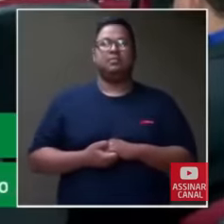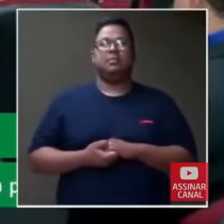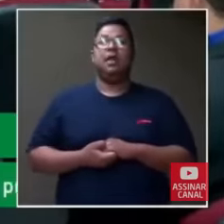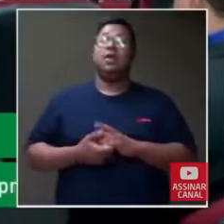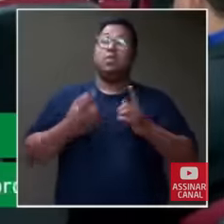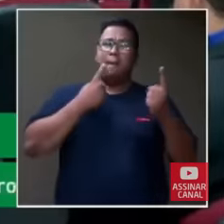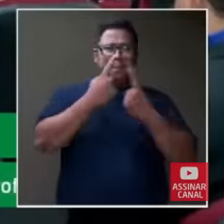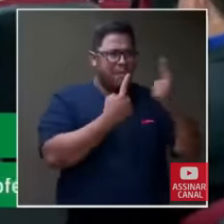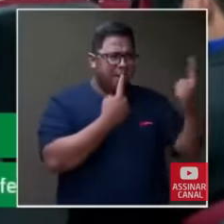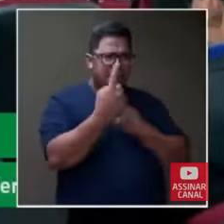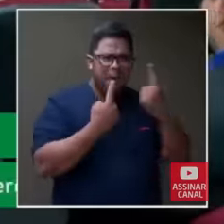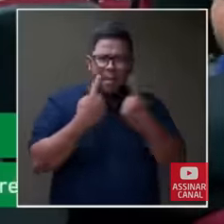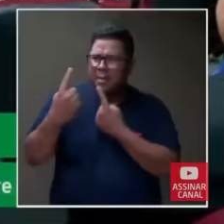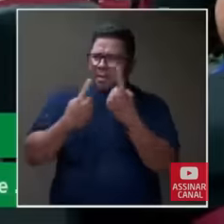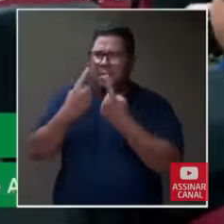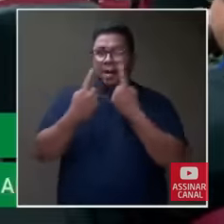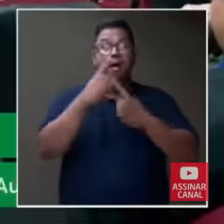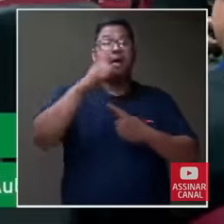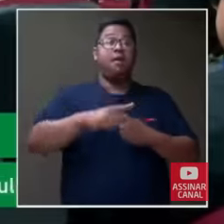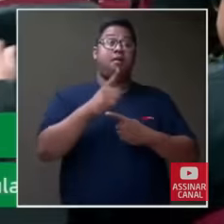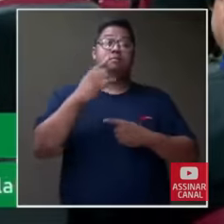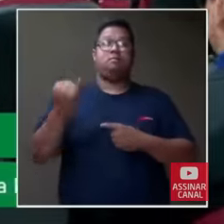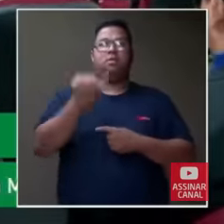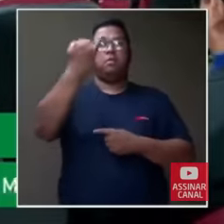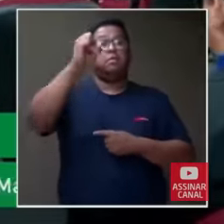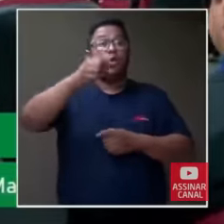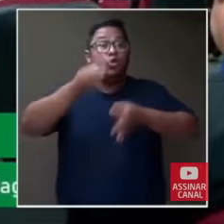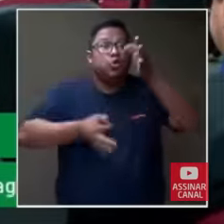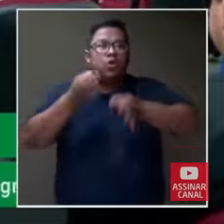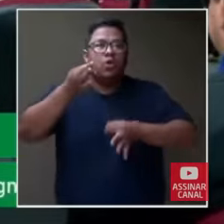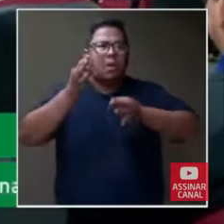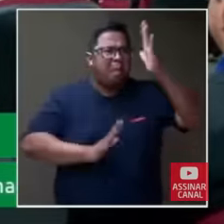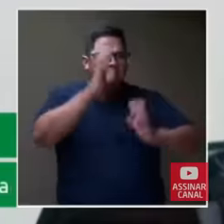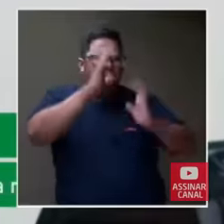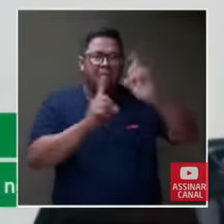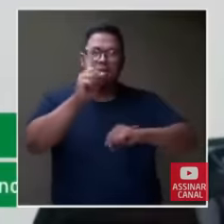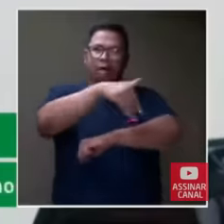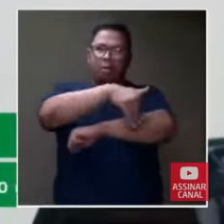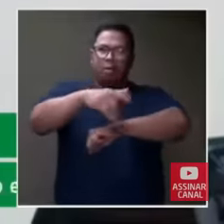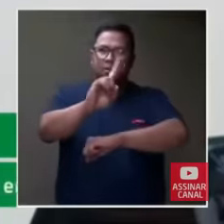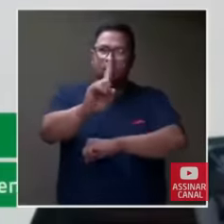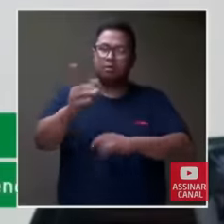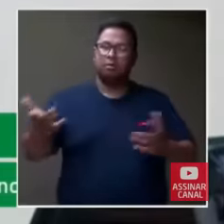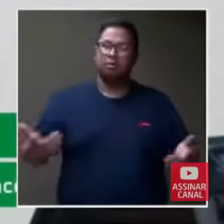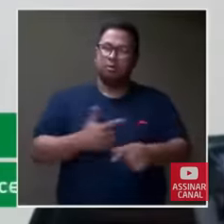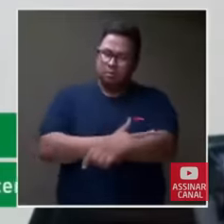Os debates, eles são jurídicos, eles são técnicos. Não é briga de rua, não.